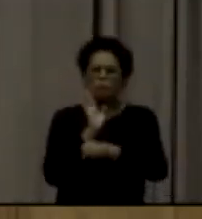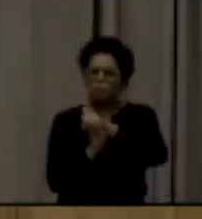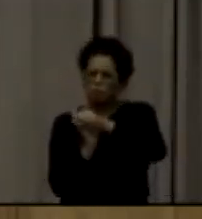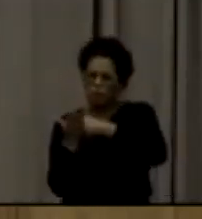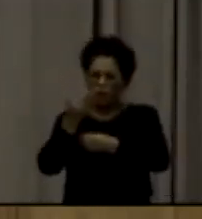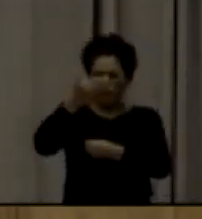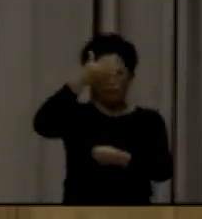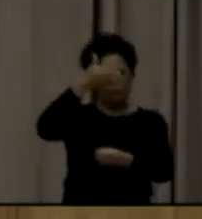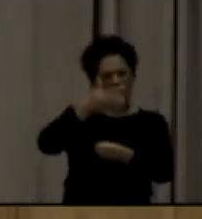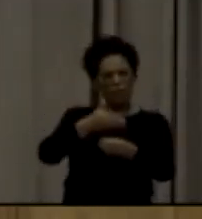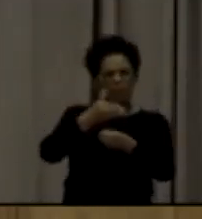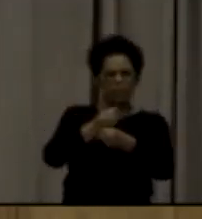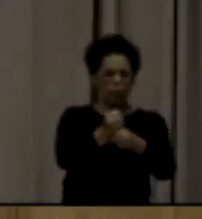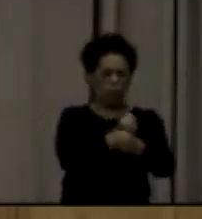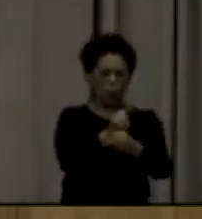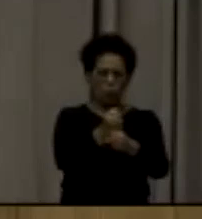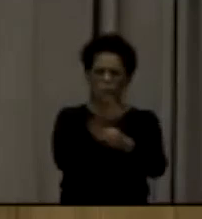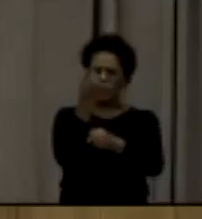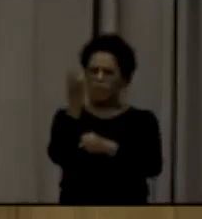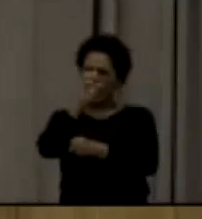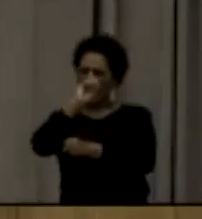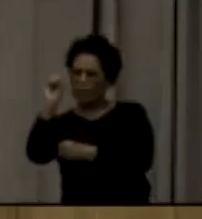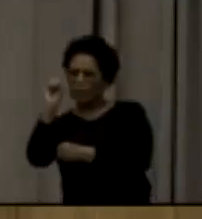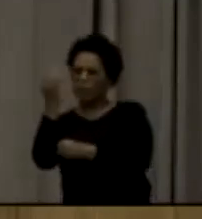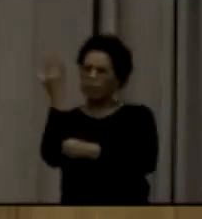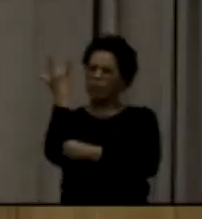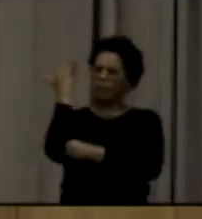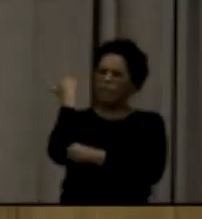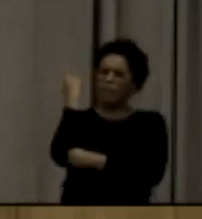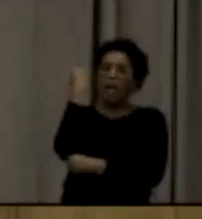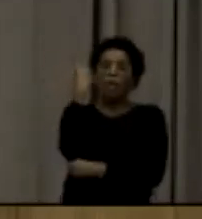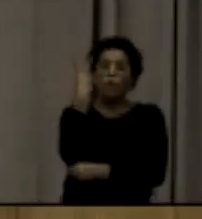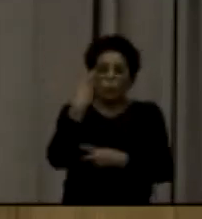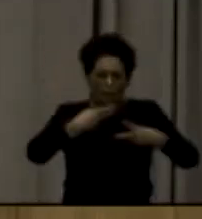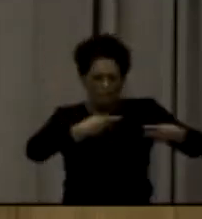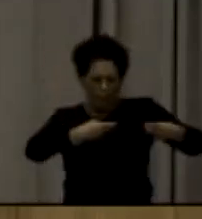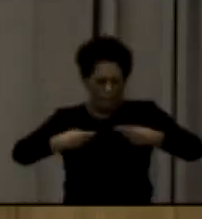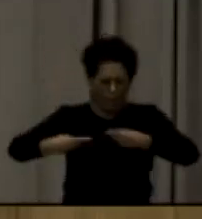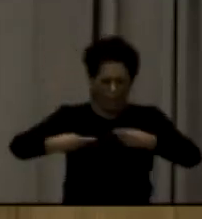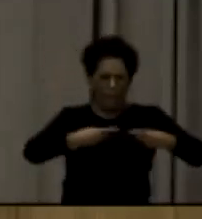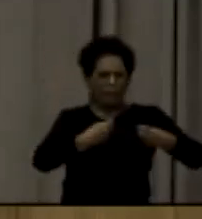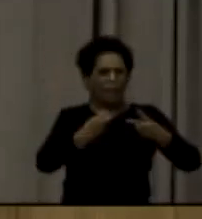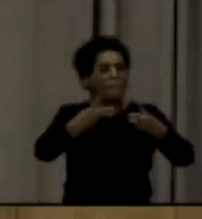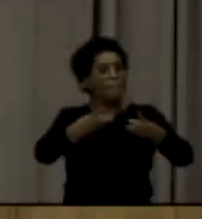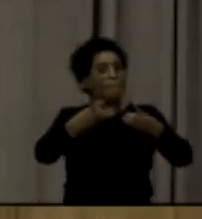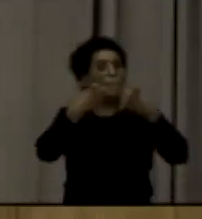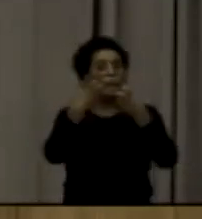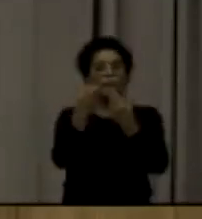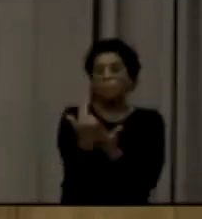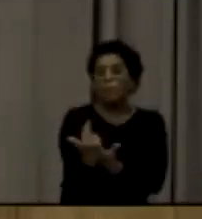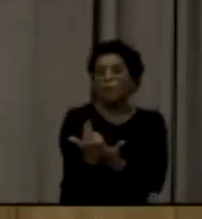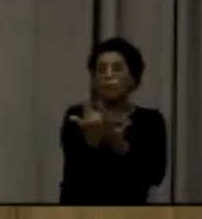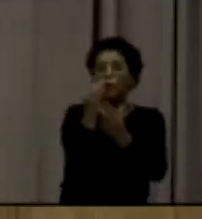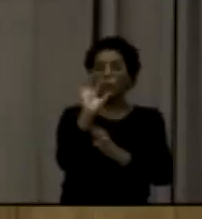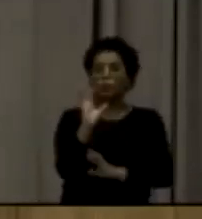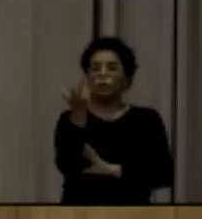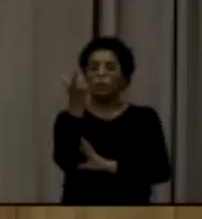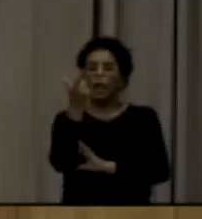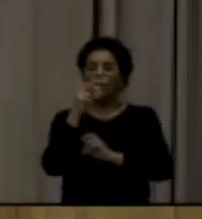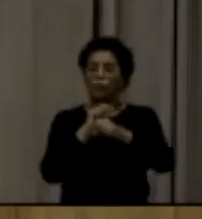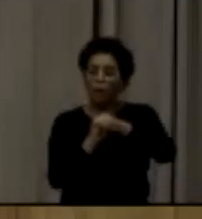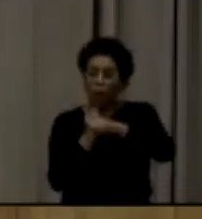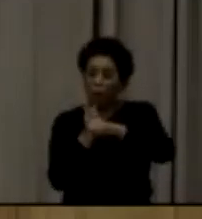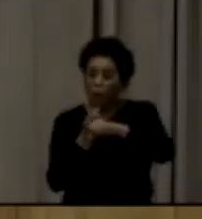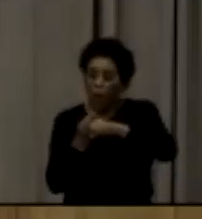fascismo nos anos 30, ainda antes da eclosão da Segunda Guerra Mundial, identificou esse mesmo fenômeno. O liberalismo